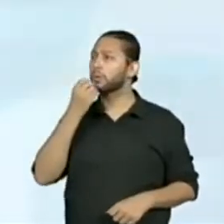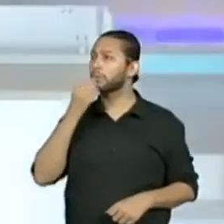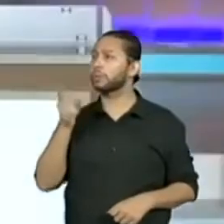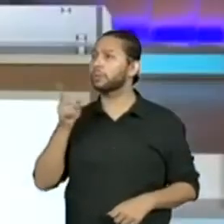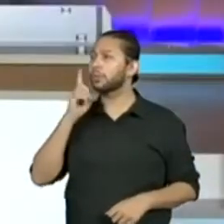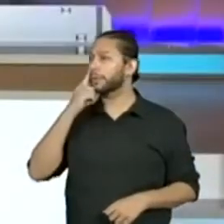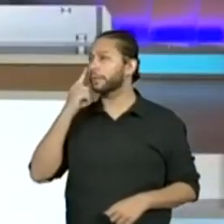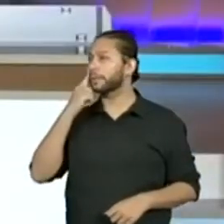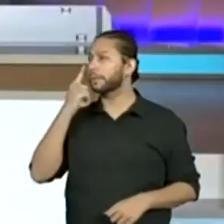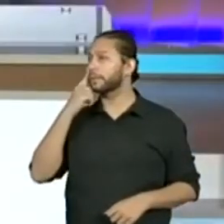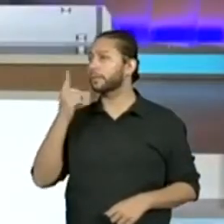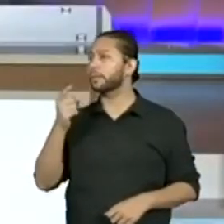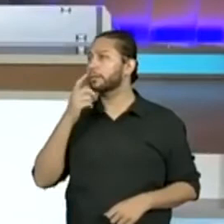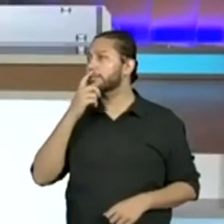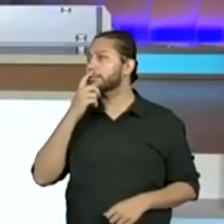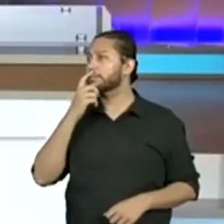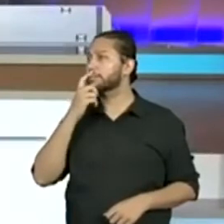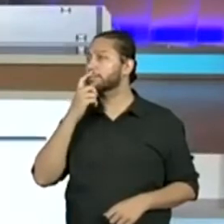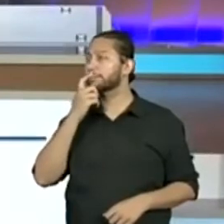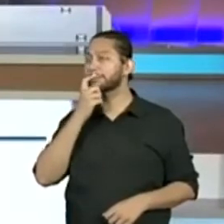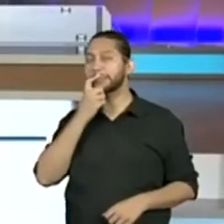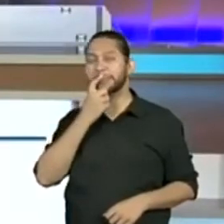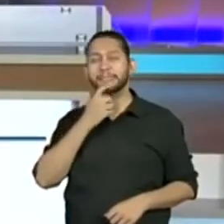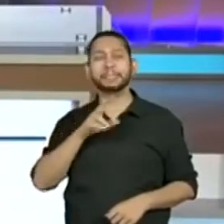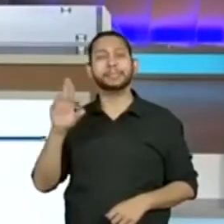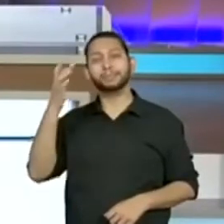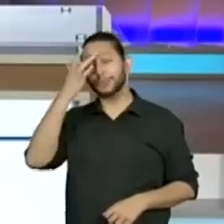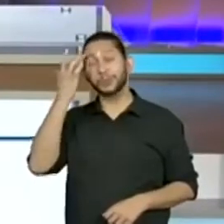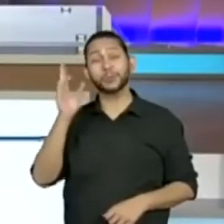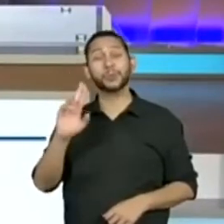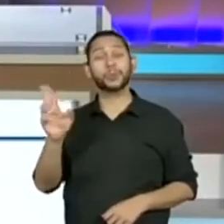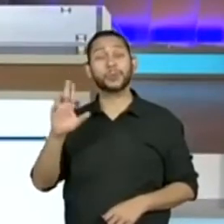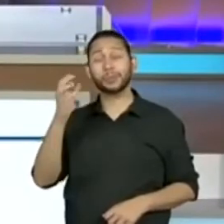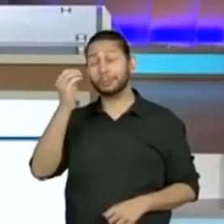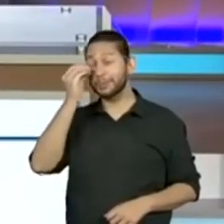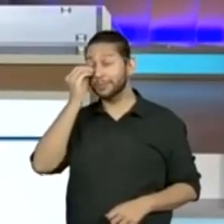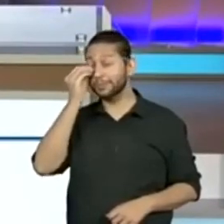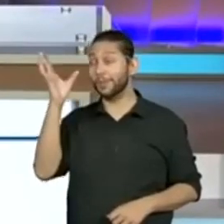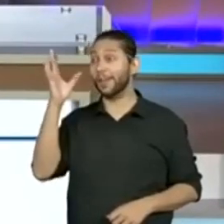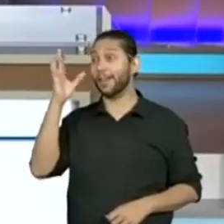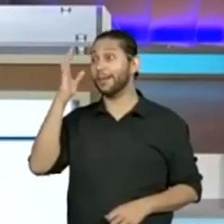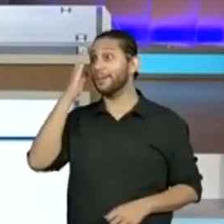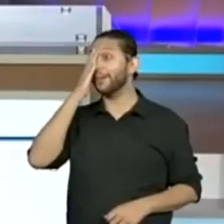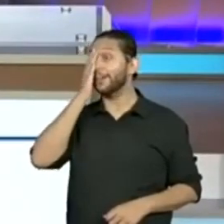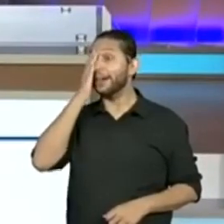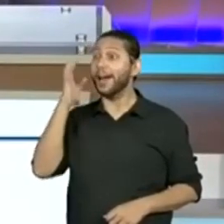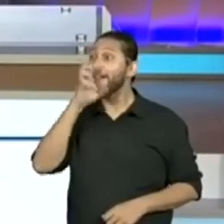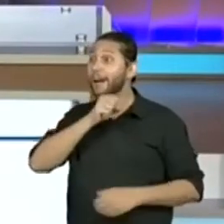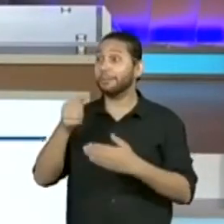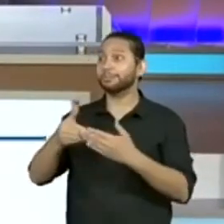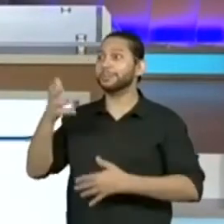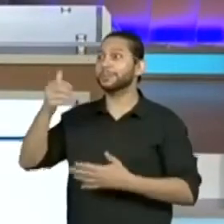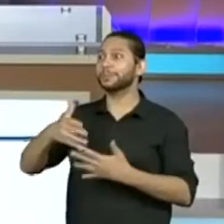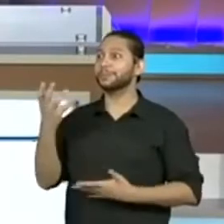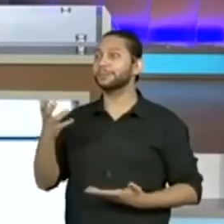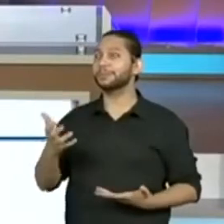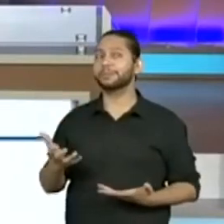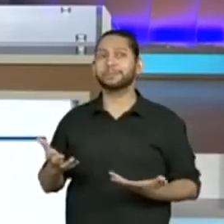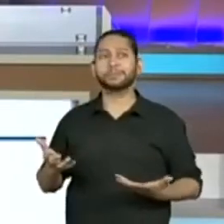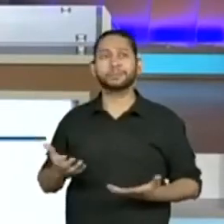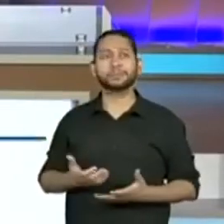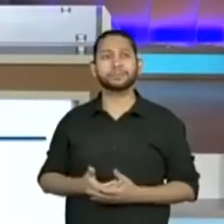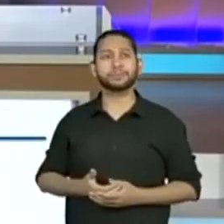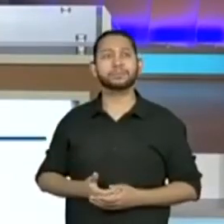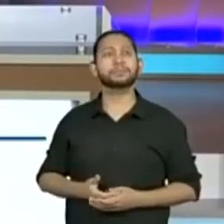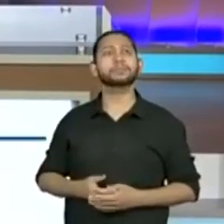visto no chat, mas já subiu e eu não vi o nome de quem me colocou essa opção. Mas era uma